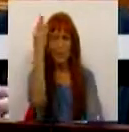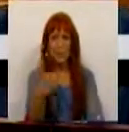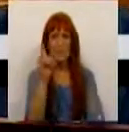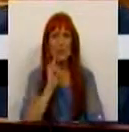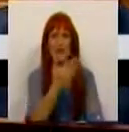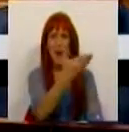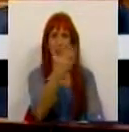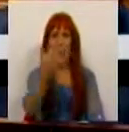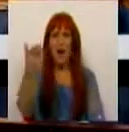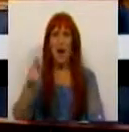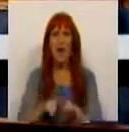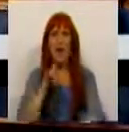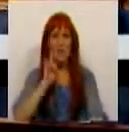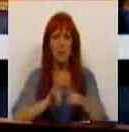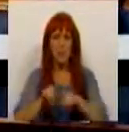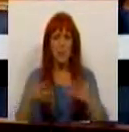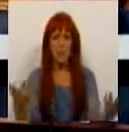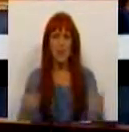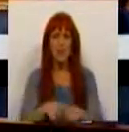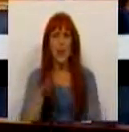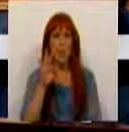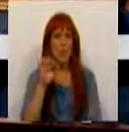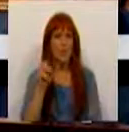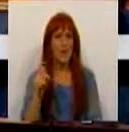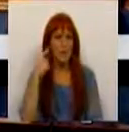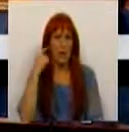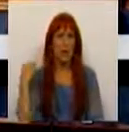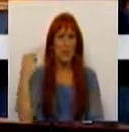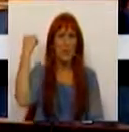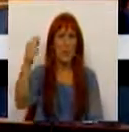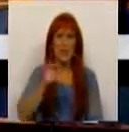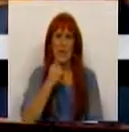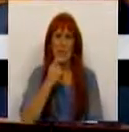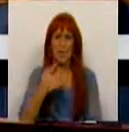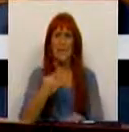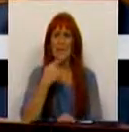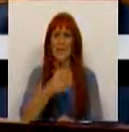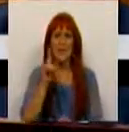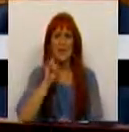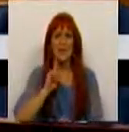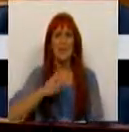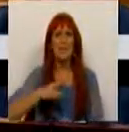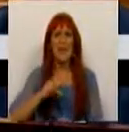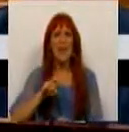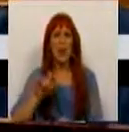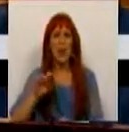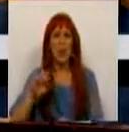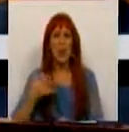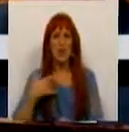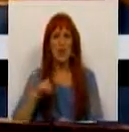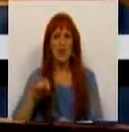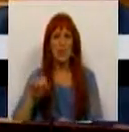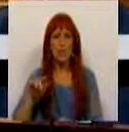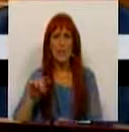33% de mulheres deputadas 40 anos após abril. E dizia Maria de Lourdes Pinto Silva que a